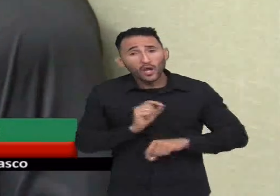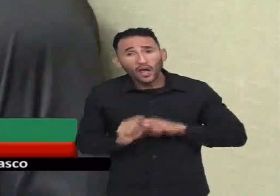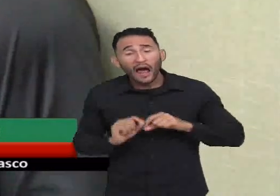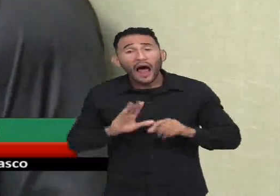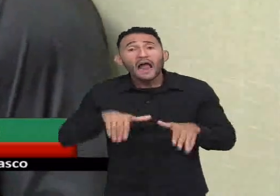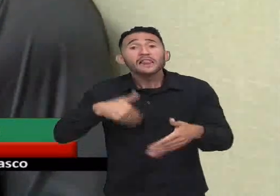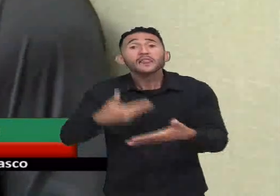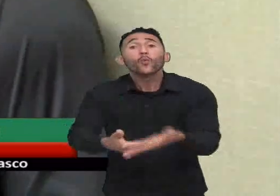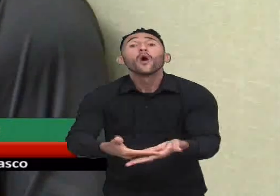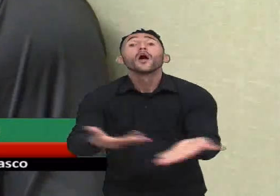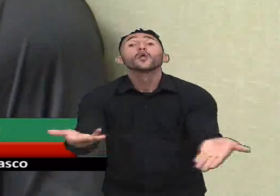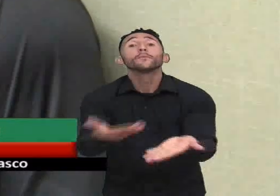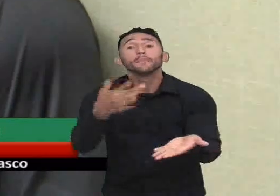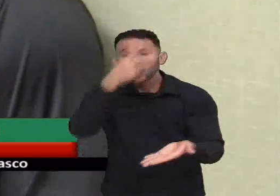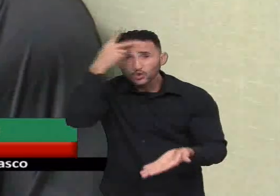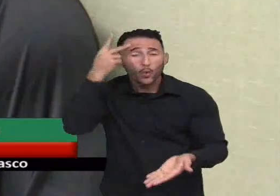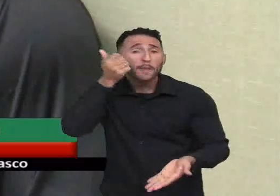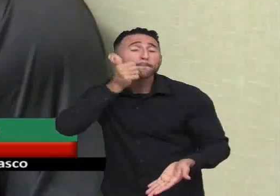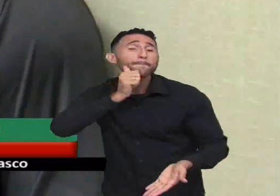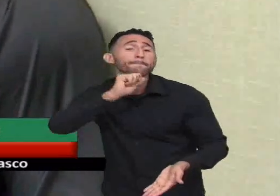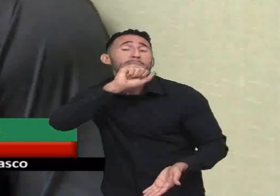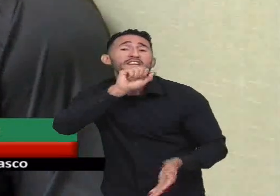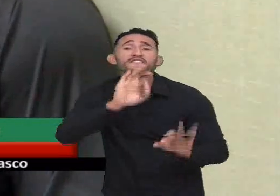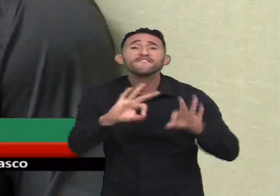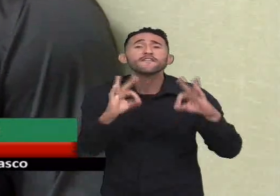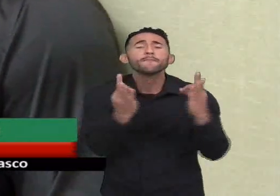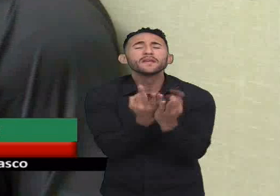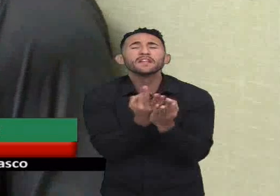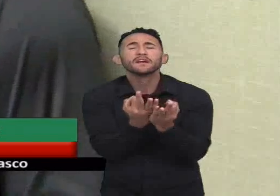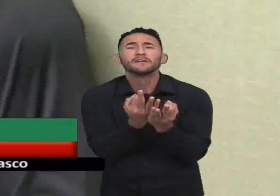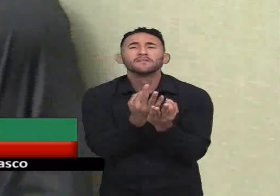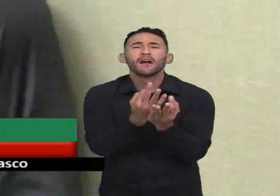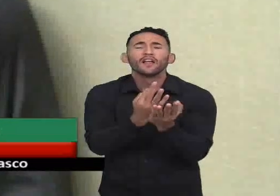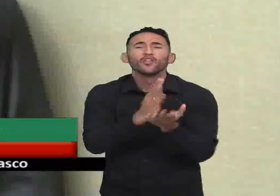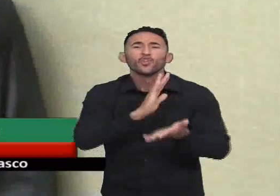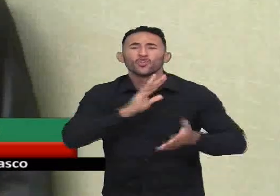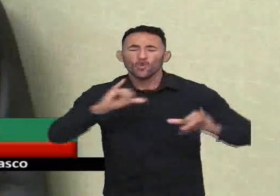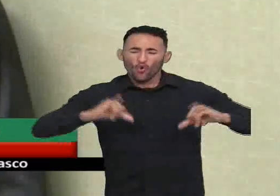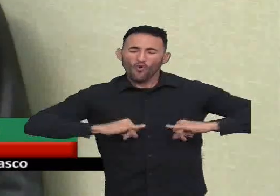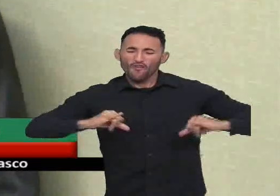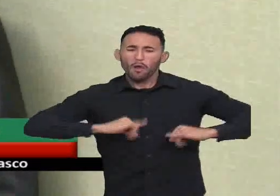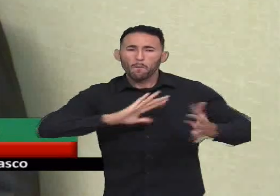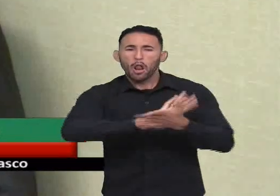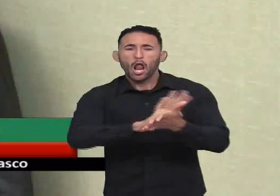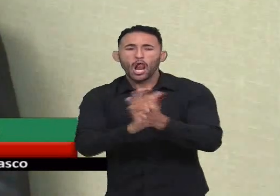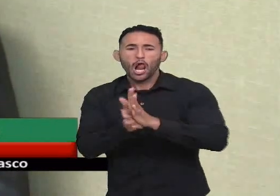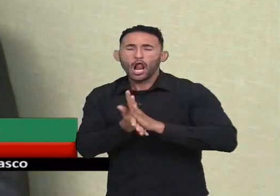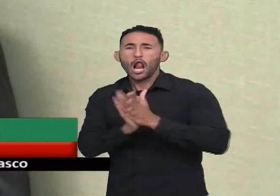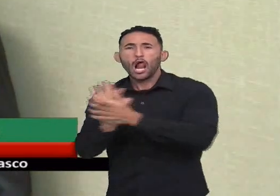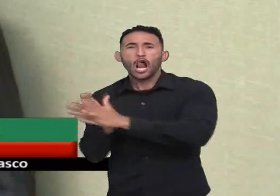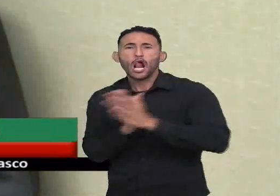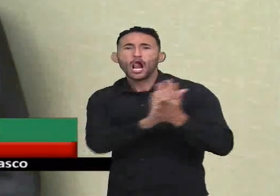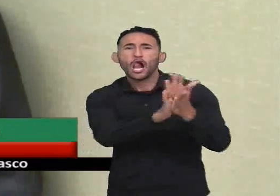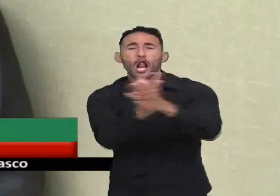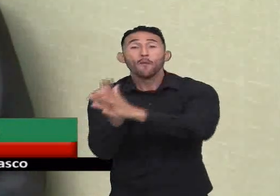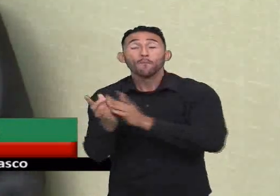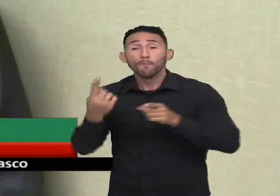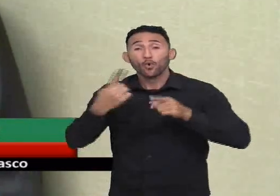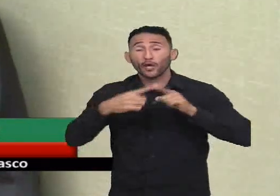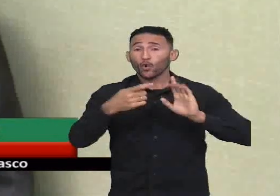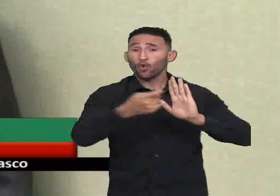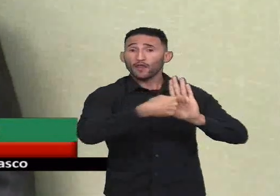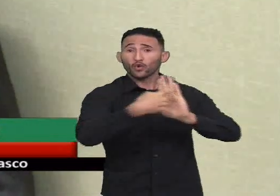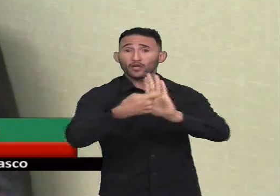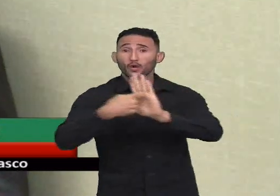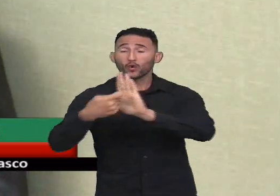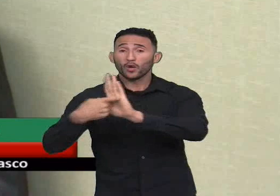quando pessoas, mães, famílias vão ser despedaçadas porque está tendo superfaturamento em contrato e tem bebês